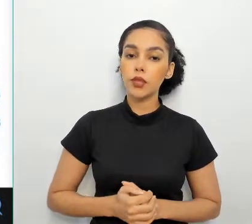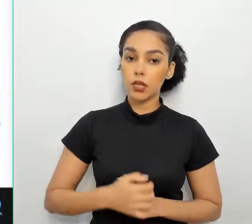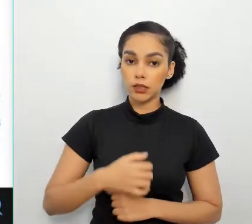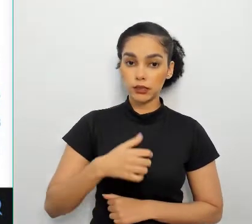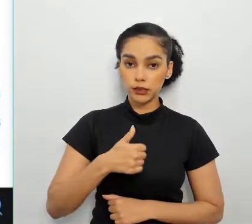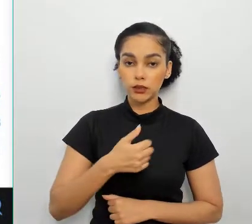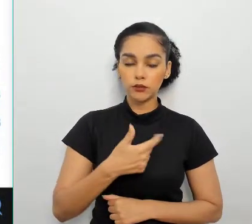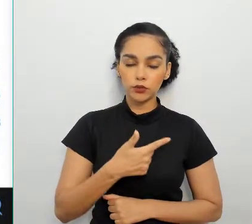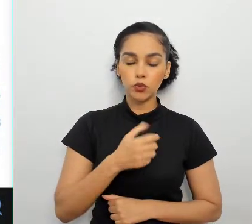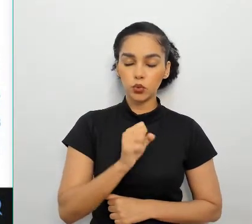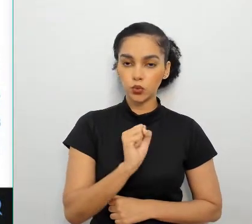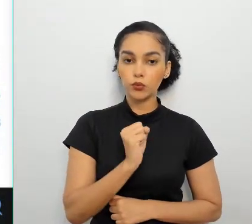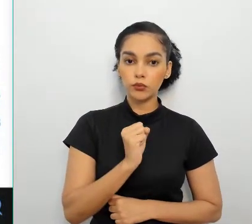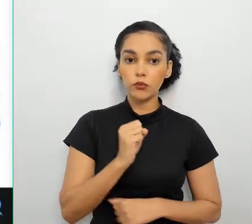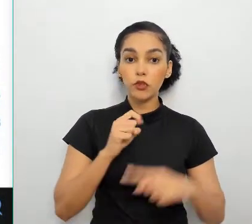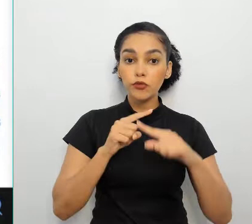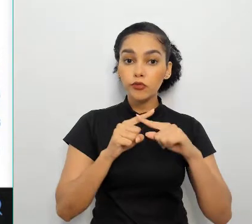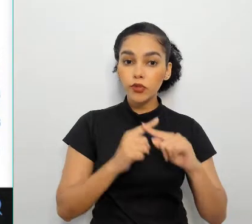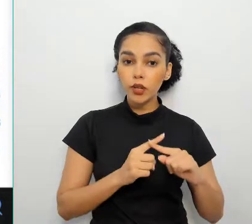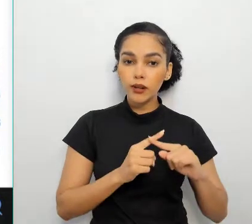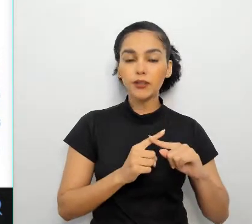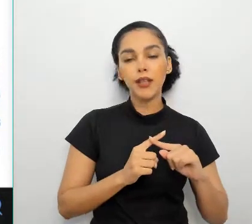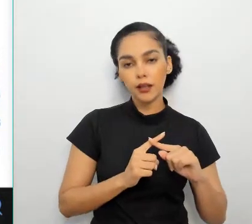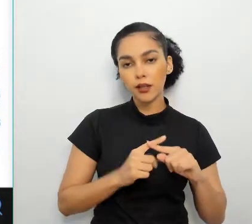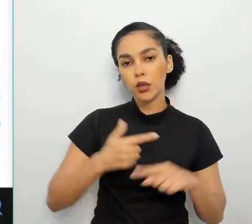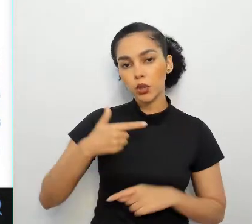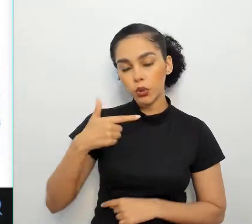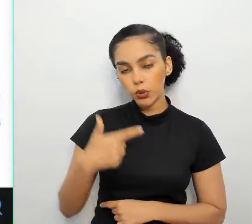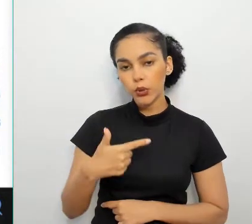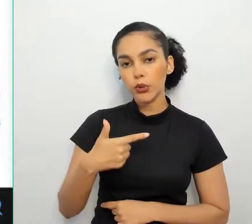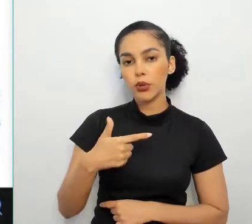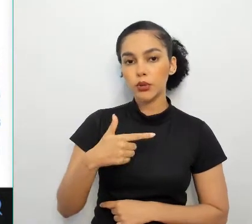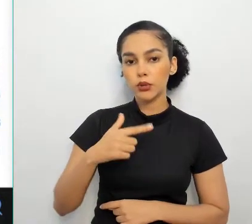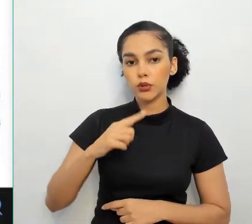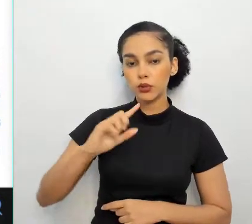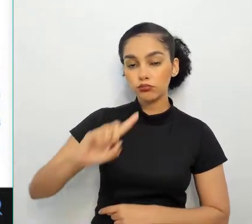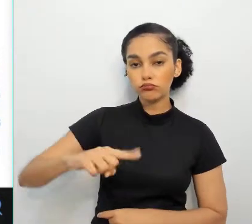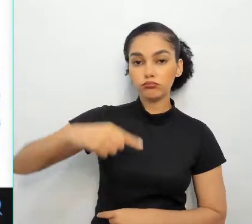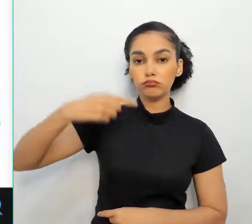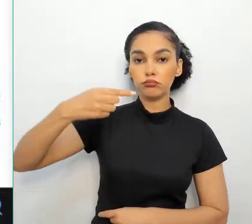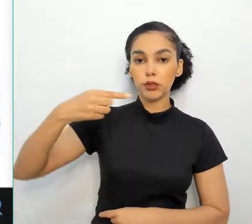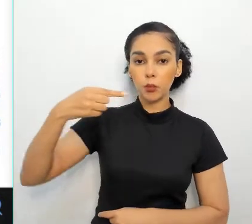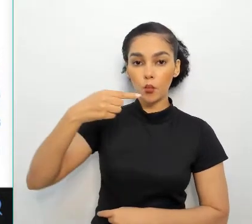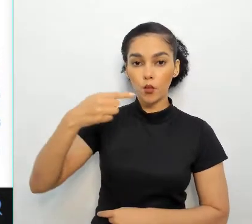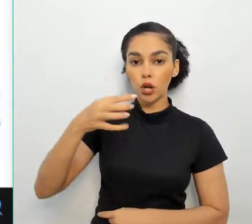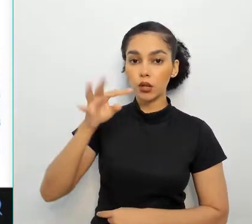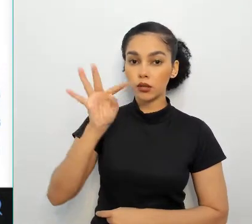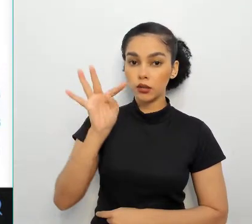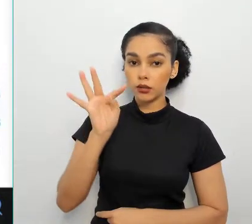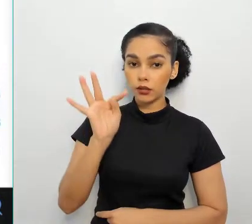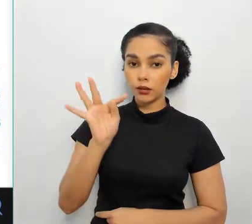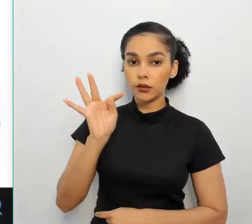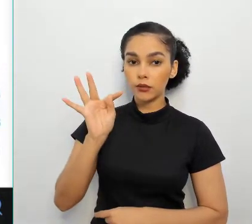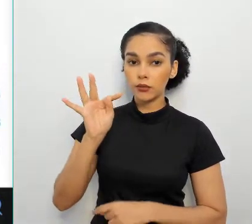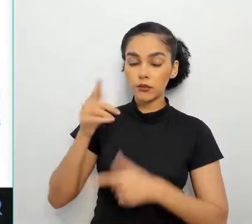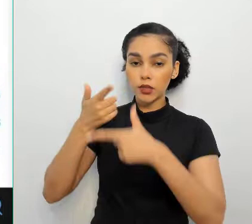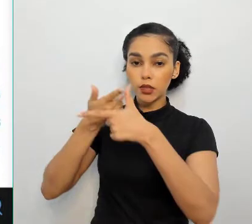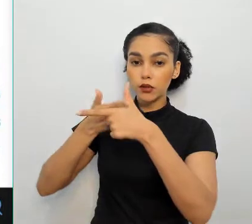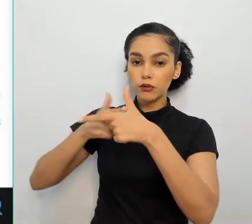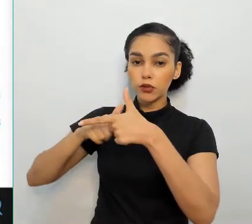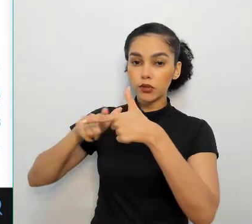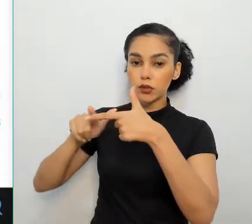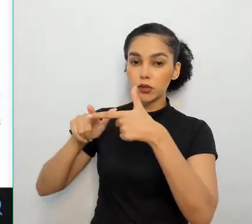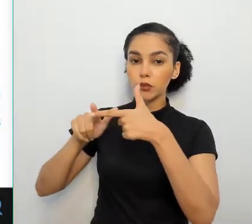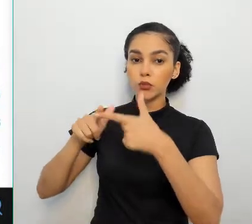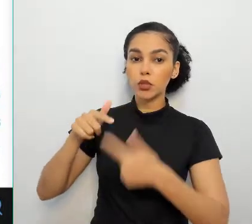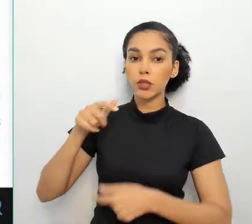128 vezes 2, aí eu repito o resto que está na fórmula, 2 elevado a menos T, dividido